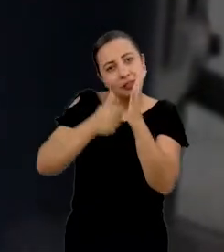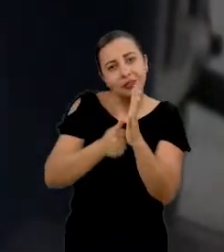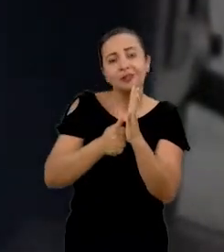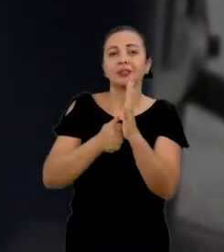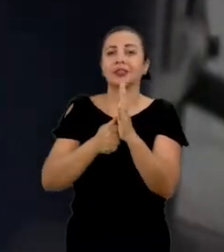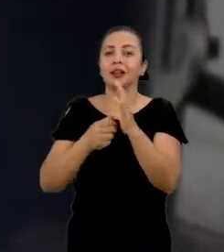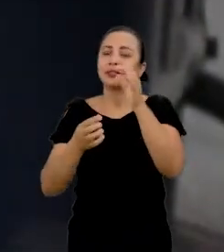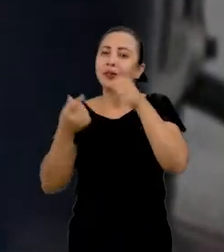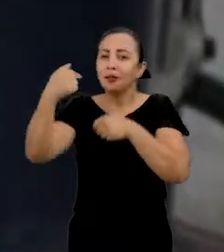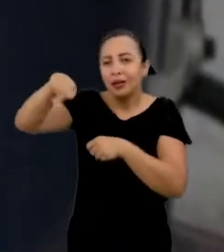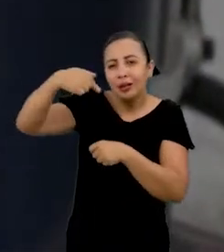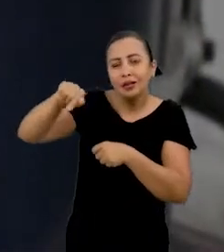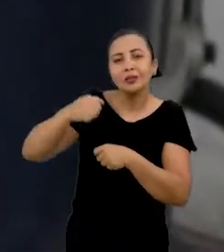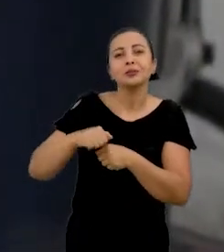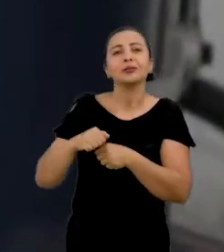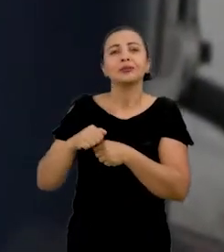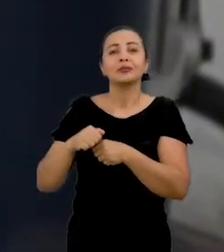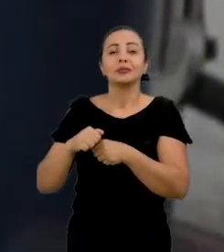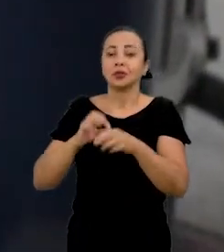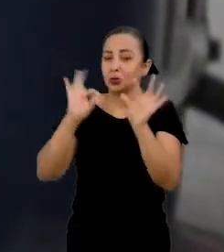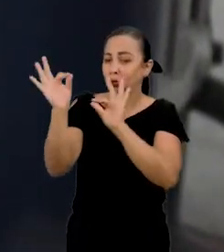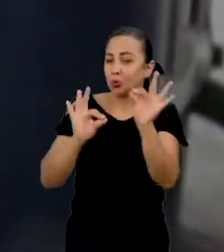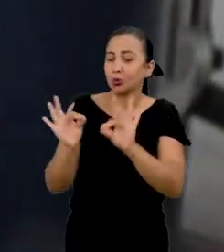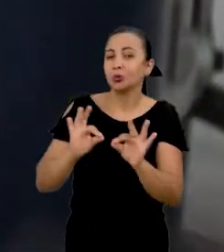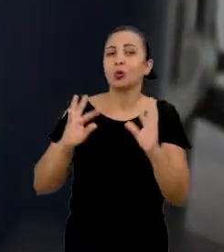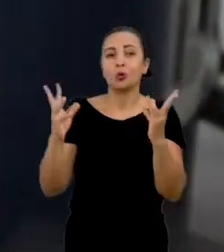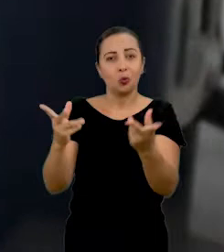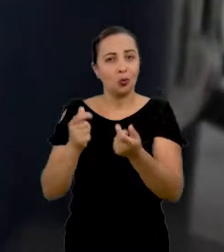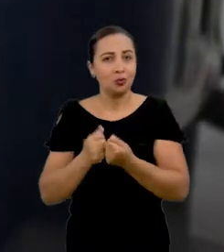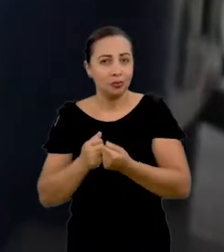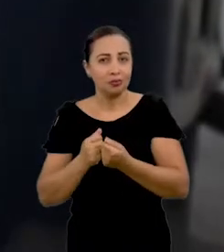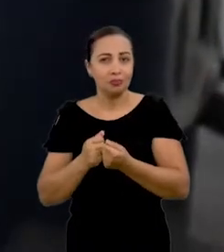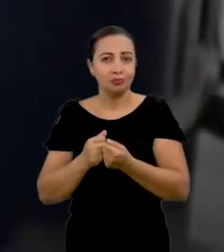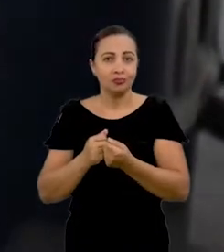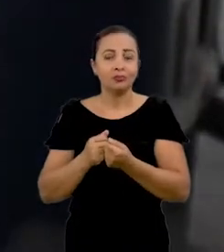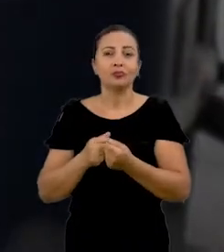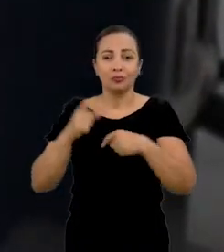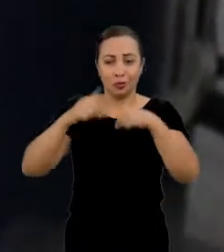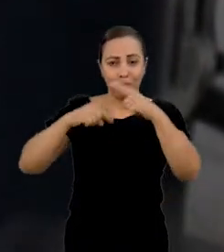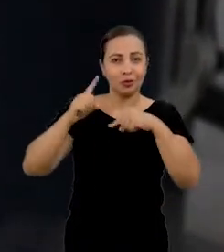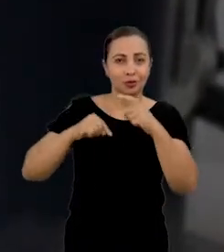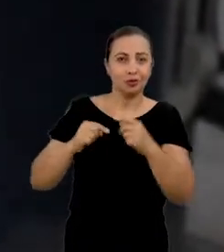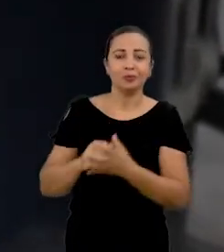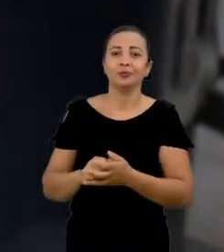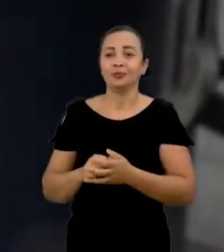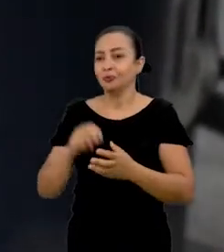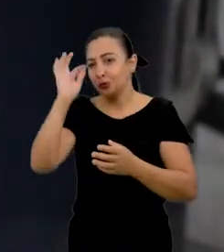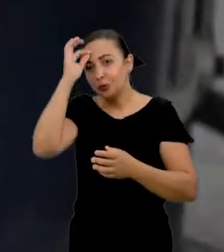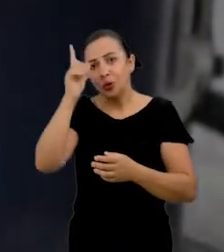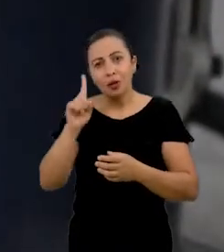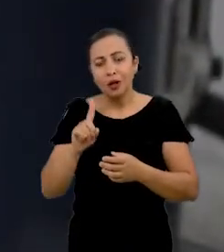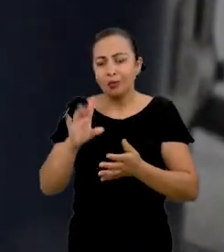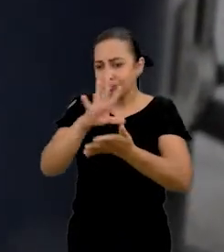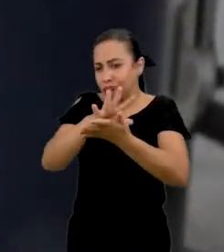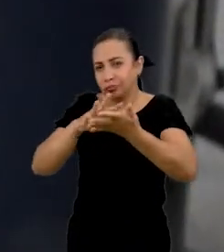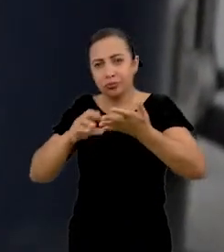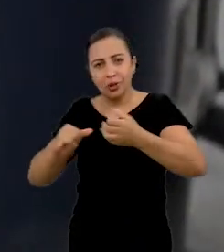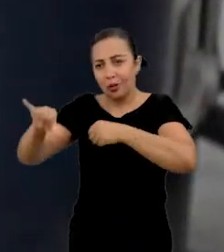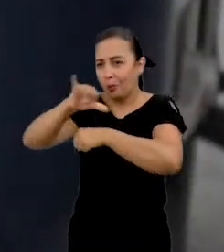Medicamentos da Univasf, parceira também do nosso projeto. E nesse laboratório nós realizamos a etapa